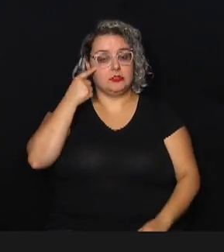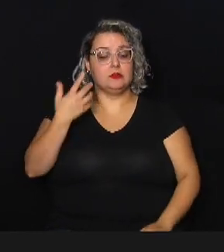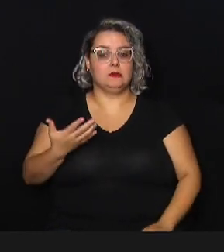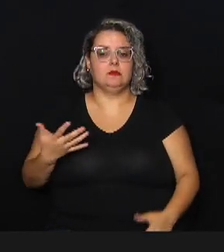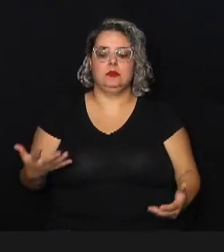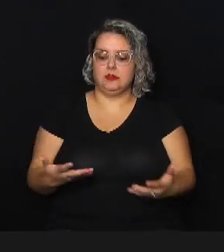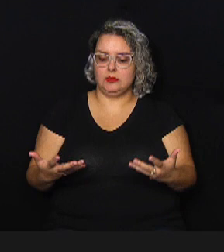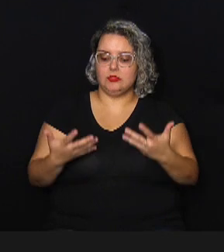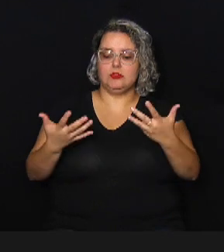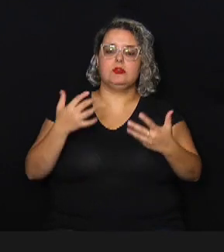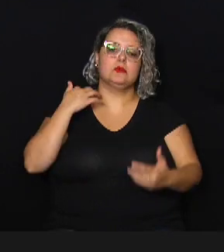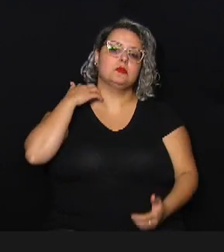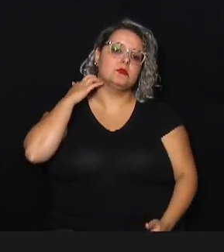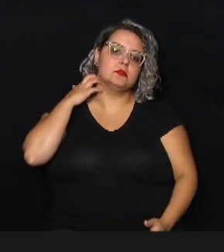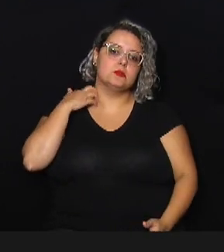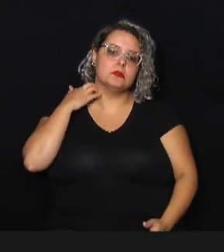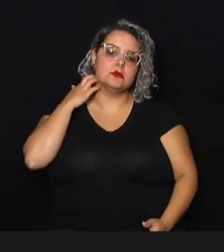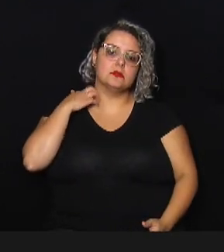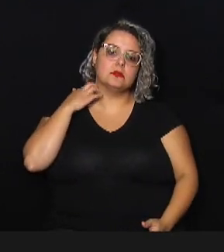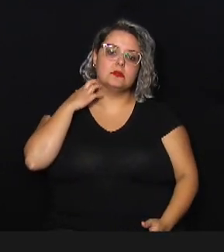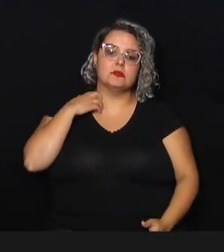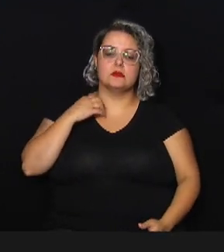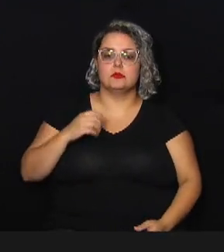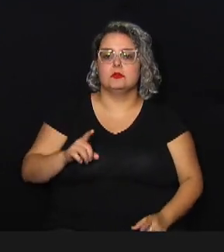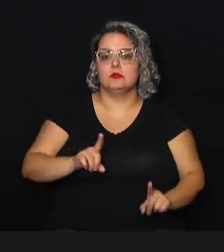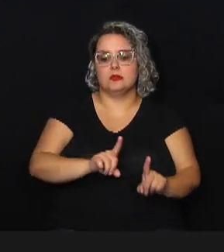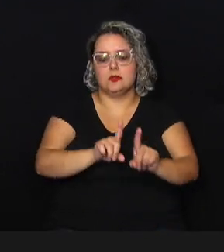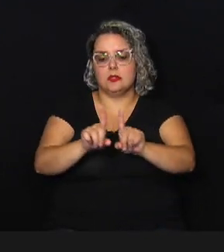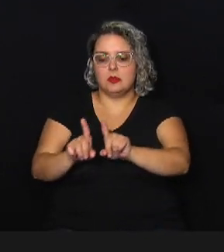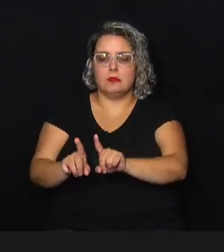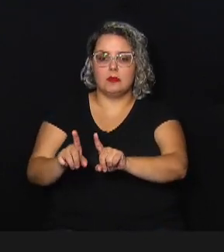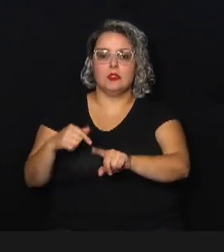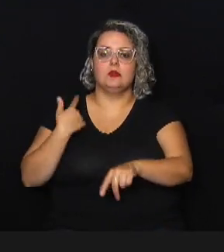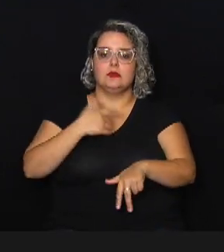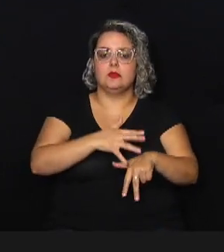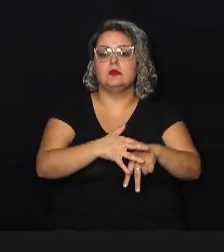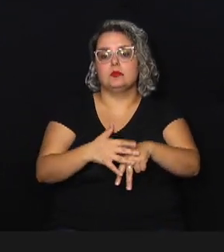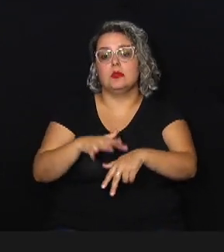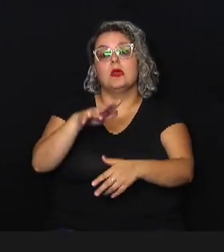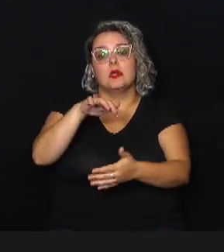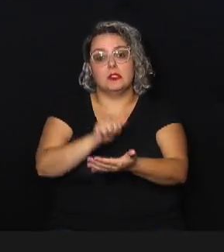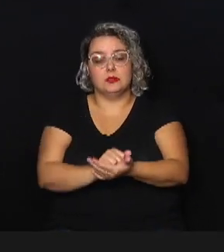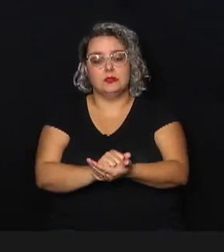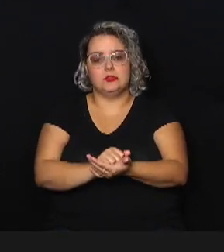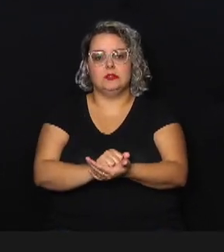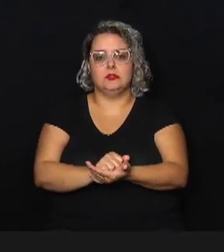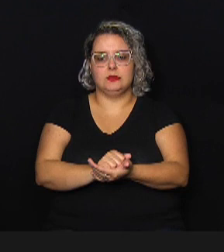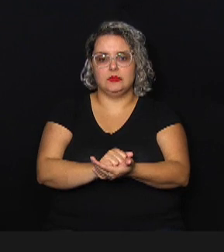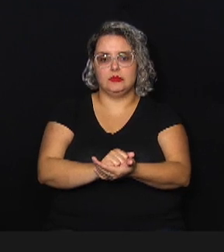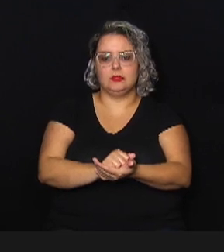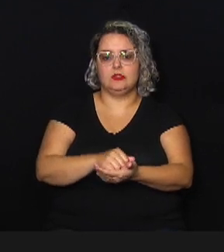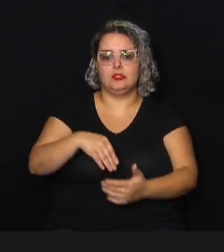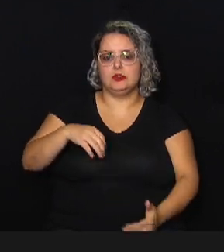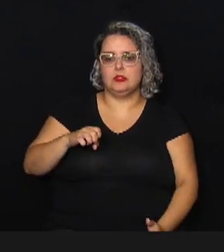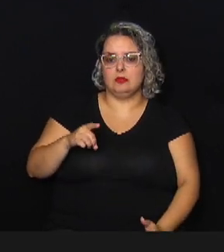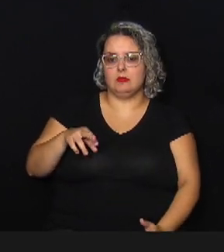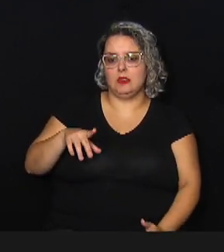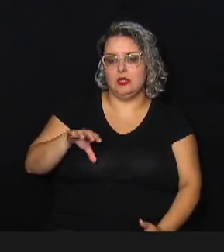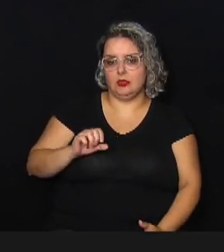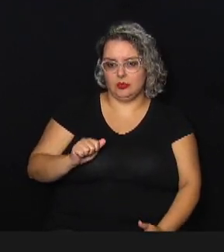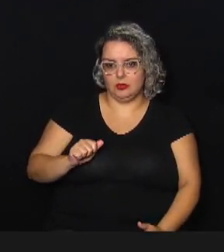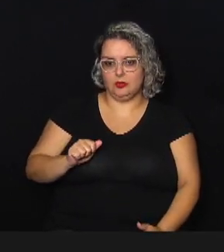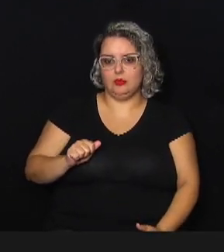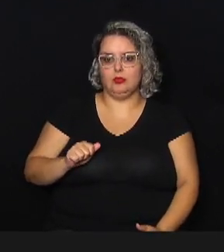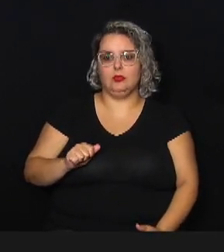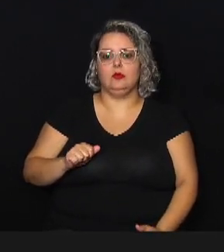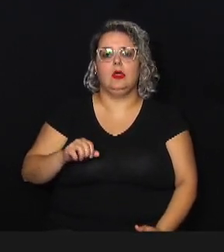muito os acompanhantes dos nossos pacientes a se inscreverem no banco de medula óssea, que é o Redome, e aqui na